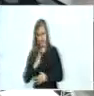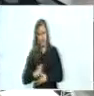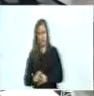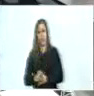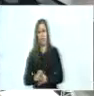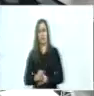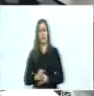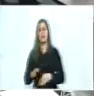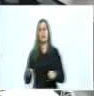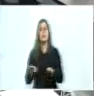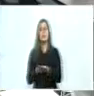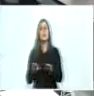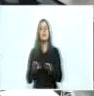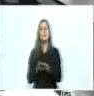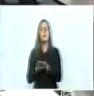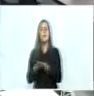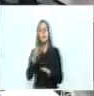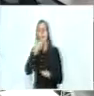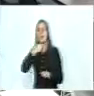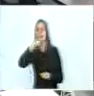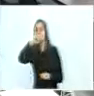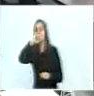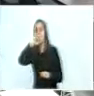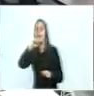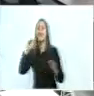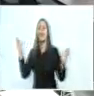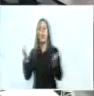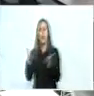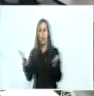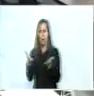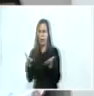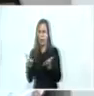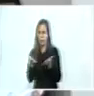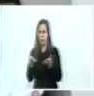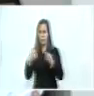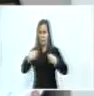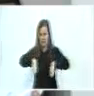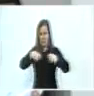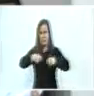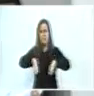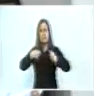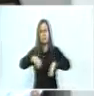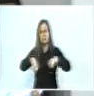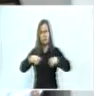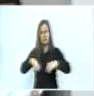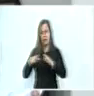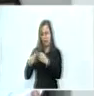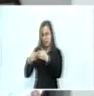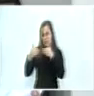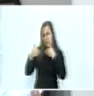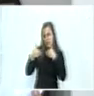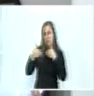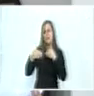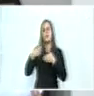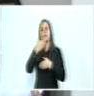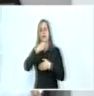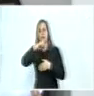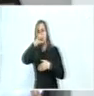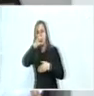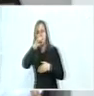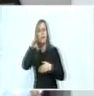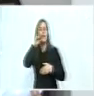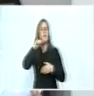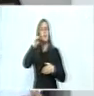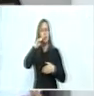suas expressões na paternidade atual fazem necessário esse prolongamento da licença paternidade para os